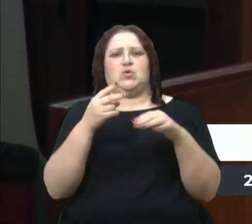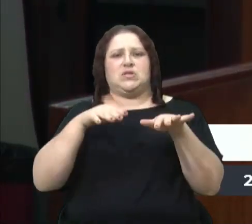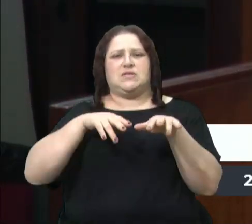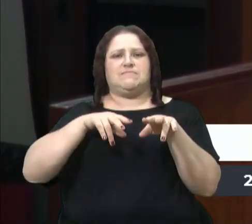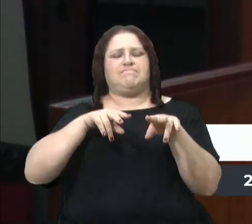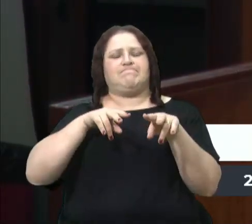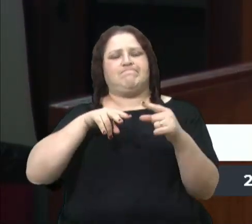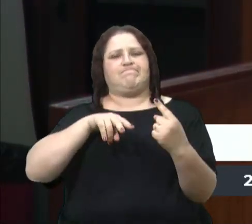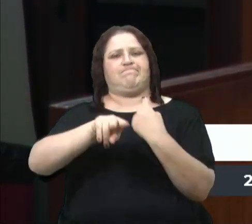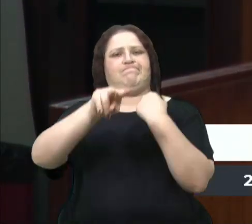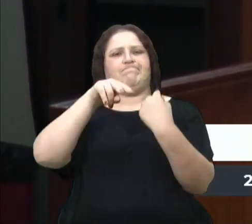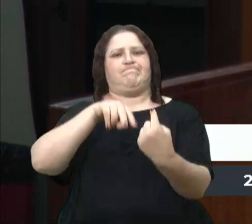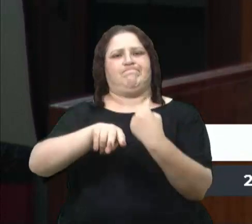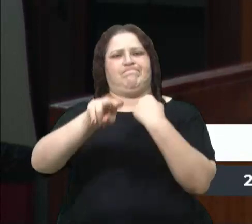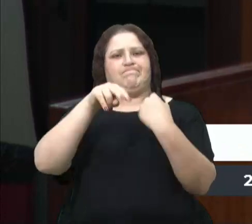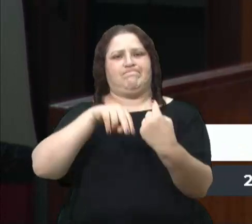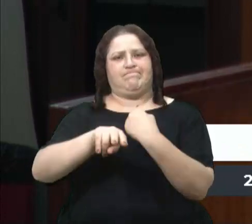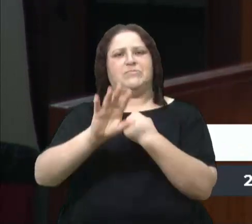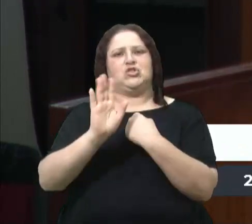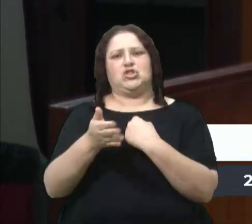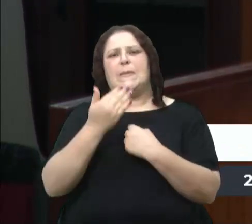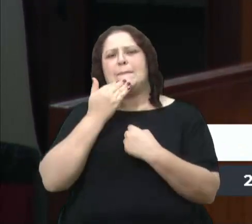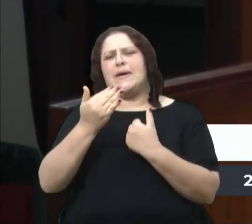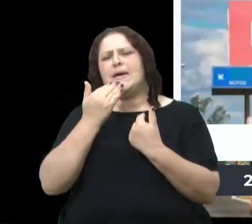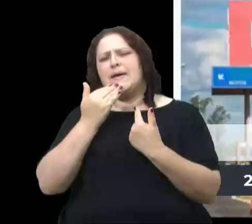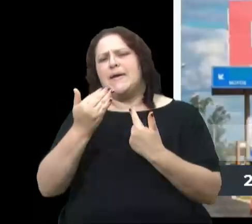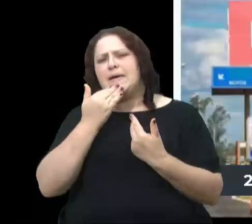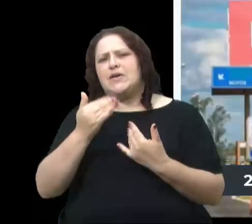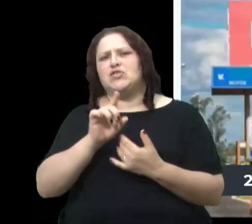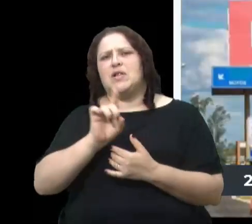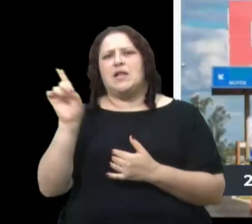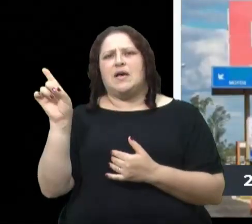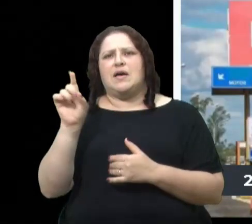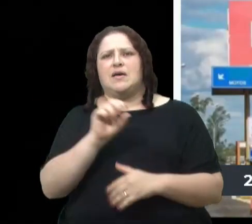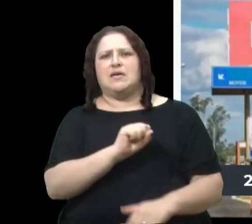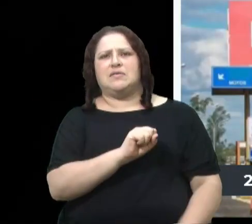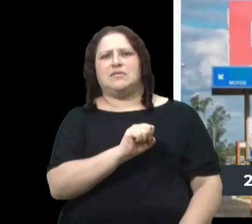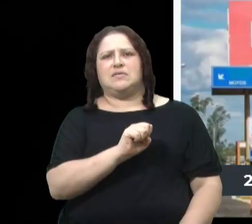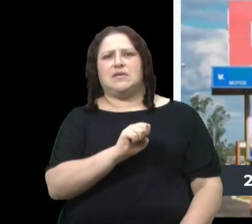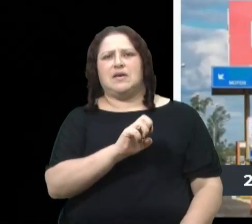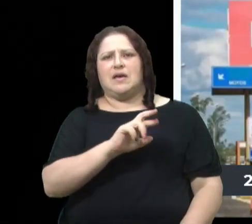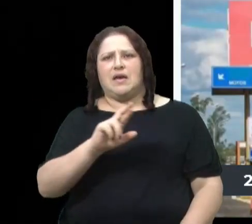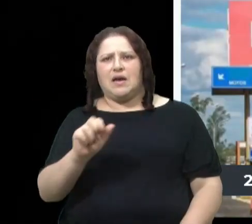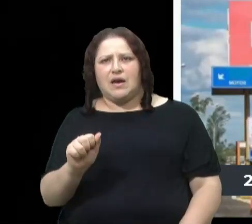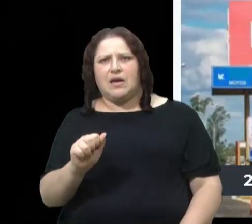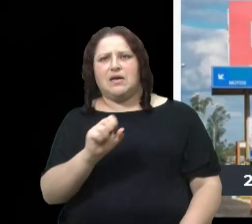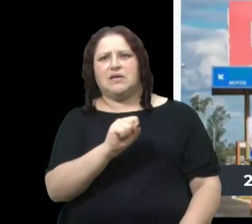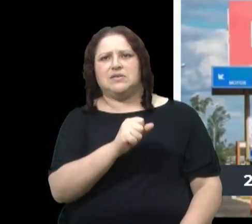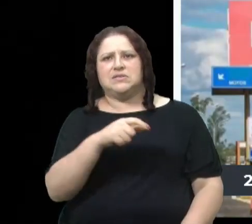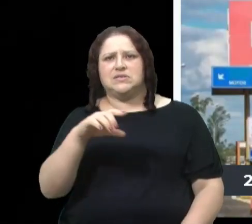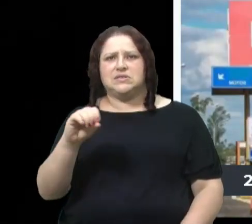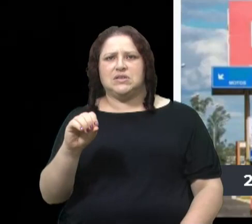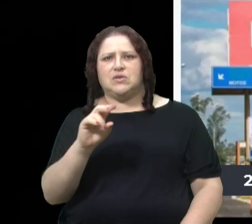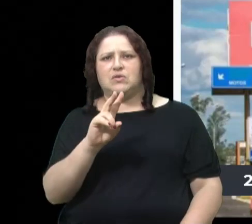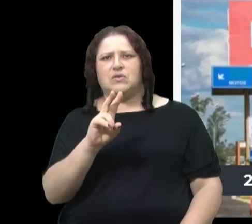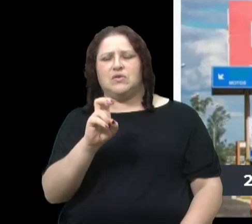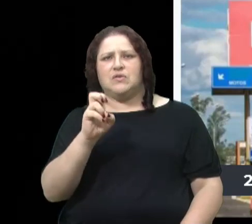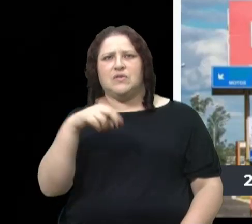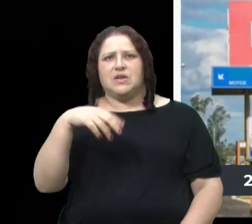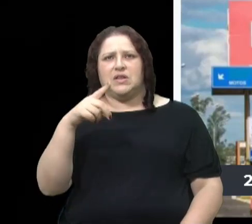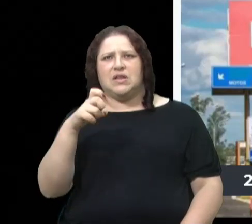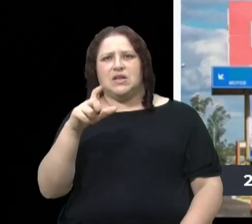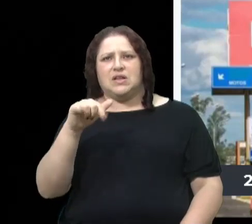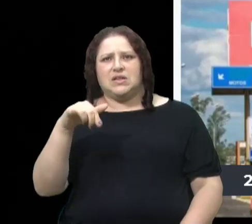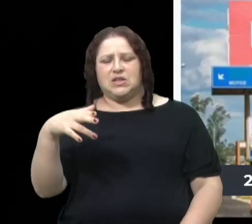anos a gente vem pedindo a duplicação da Serra de São Vendelino, que nós temos aqui a ligação, né, entre capital